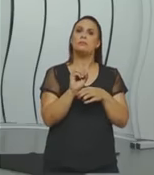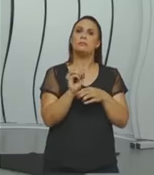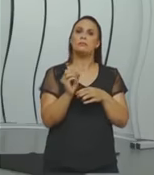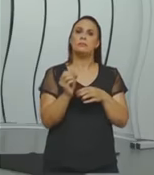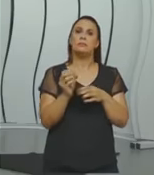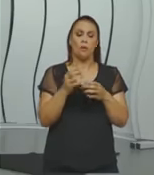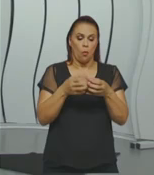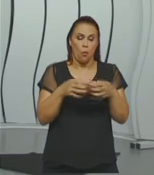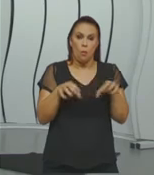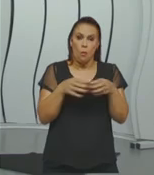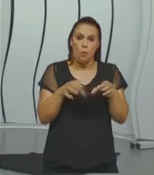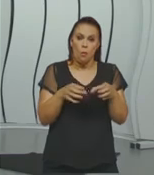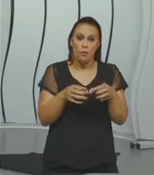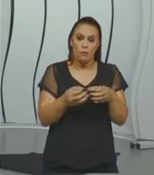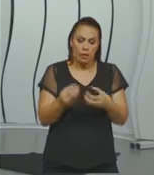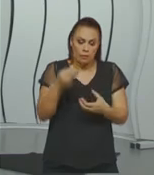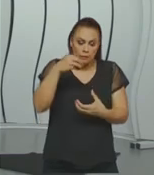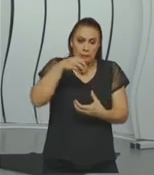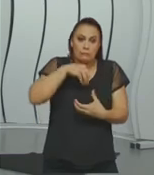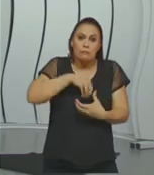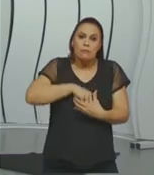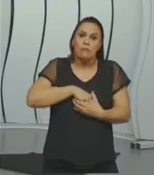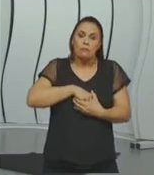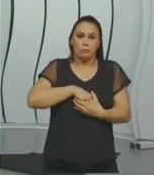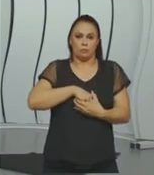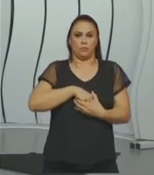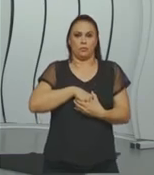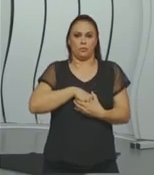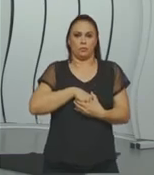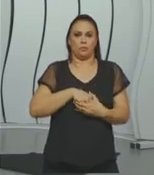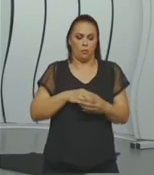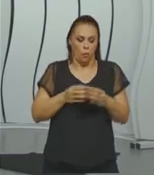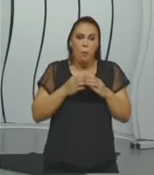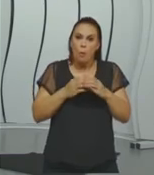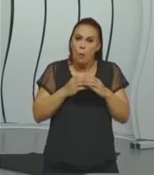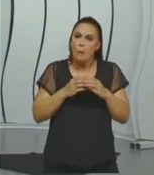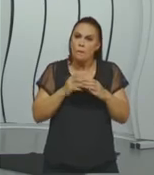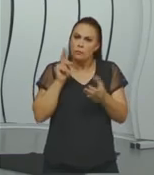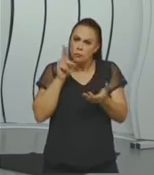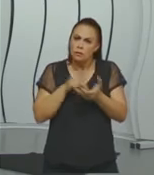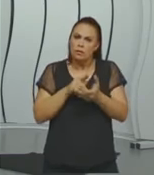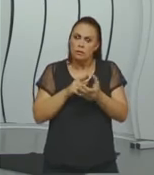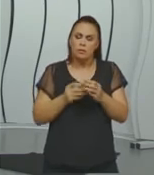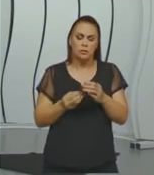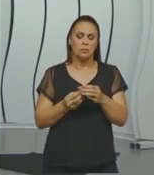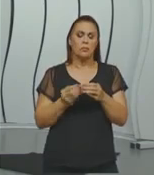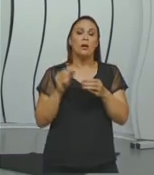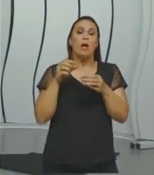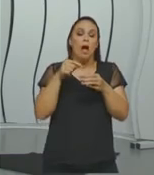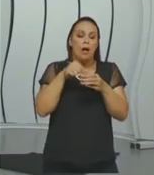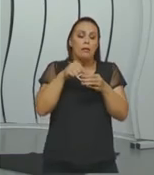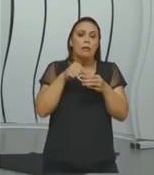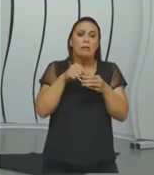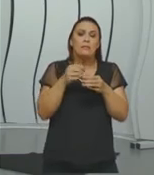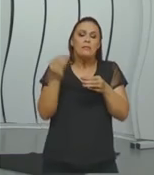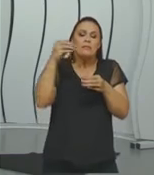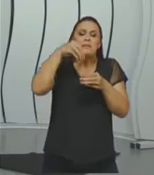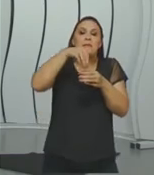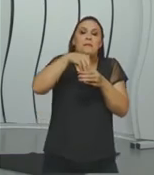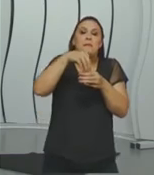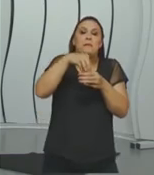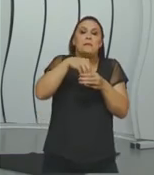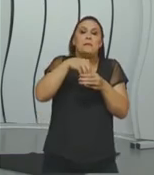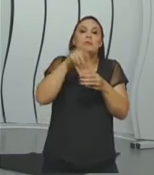corpo da mãe, a casca do ovo, digamos assim, propriamente dito, e dentro daquele ovo, então, nós temos o